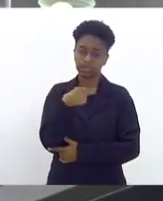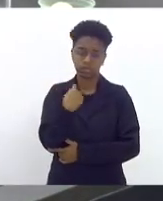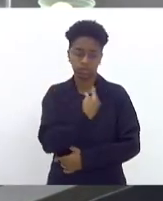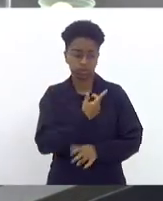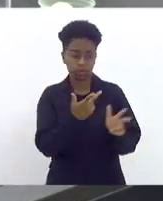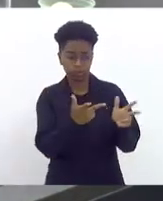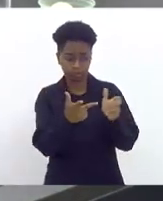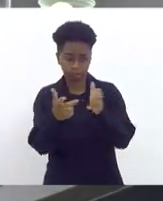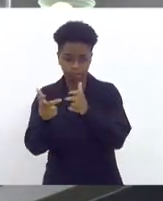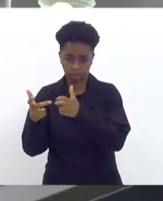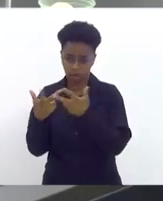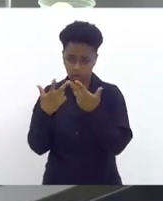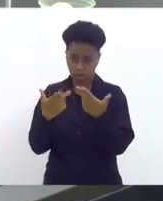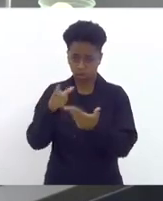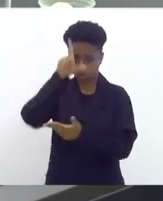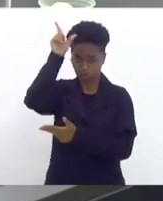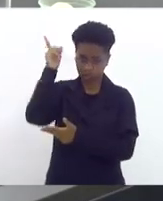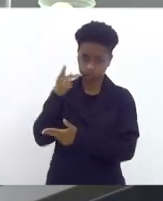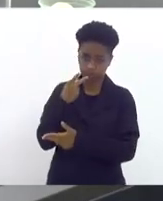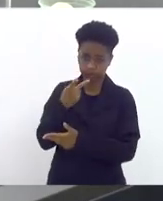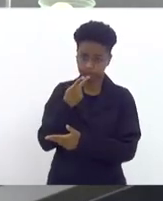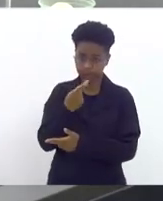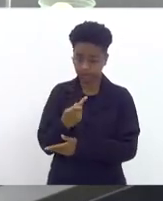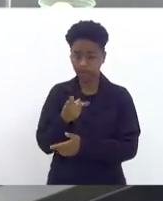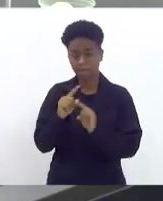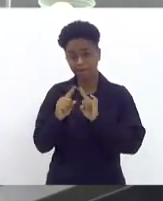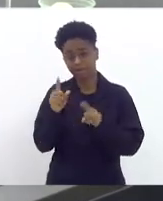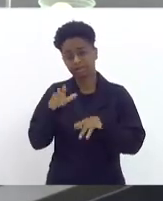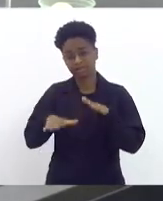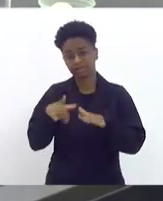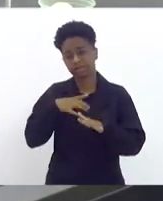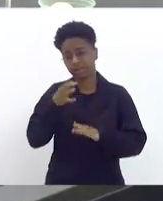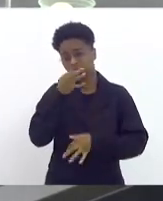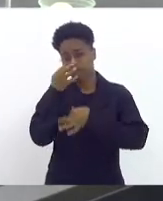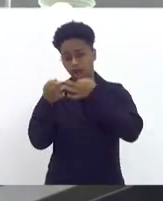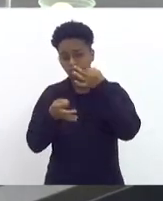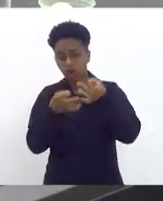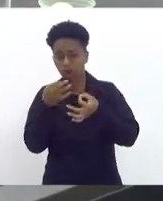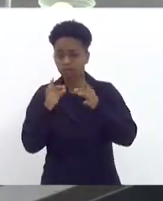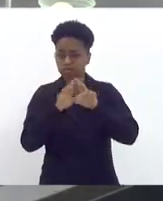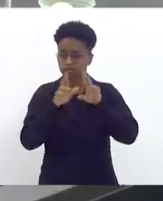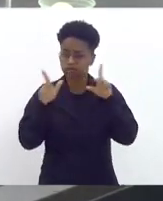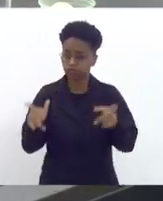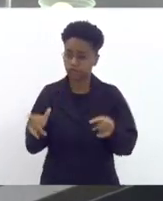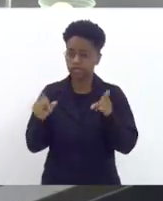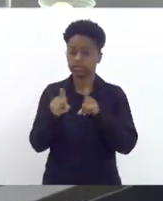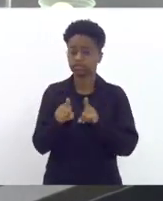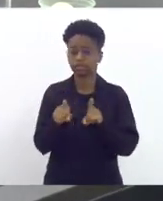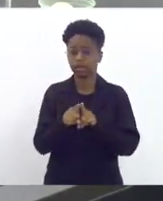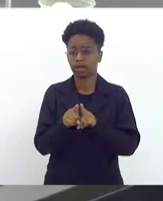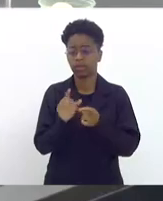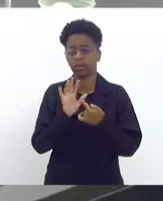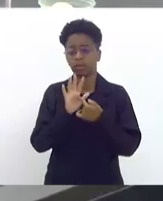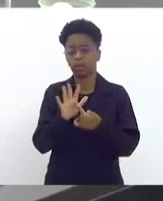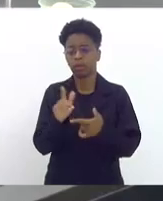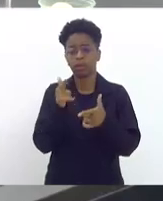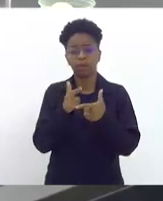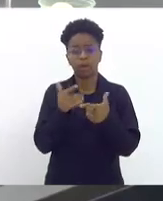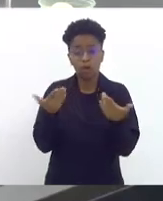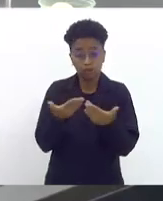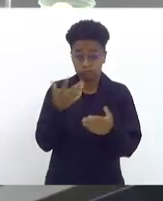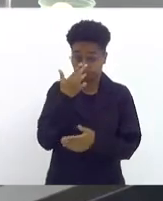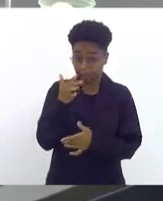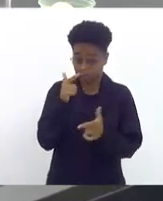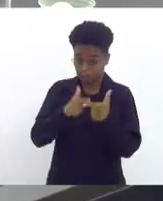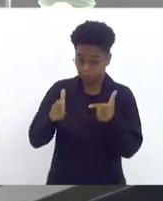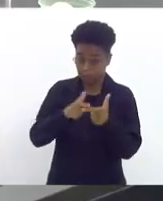brilhantemente traz Deputado Luiz Paulo mas a gente vai trazer argumentos diferentes de algo que tá é um problema hoje na